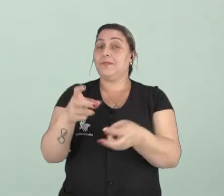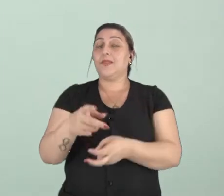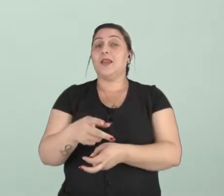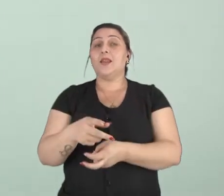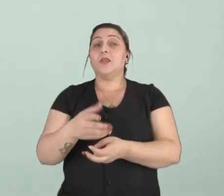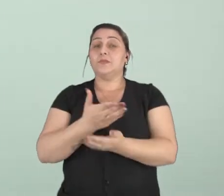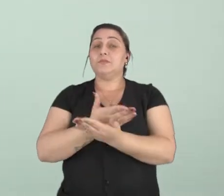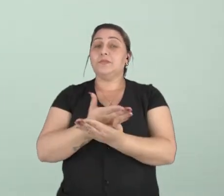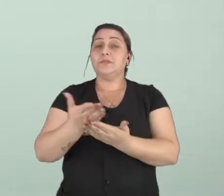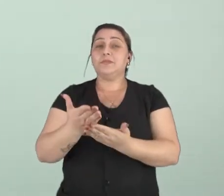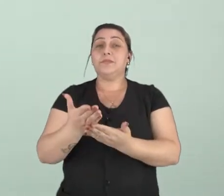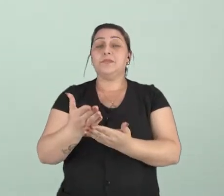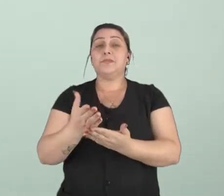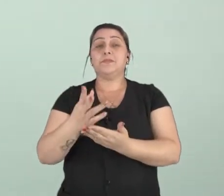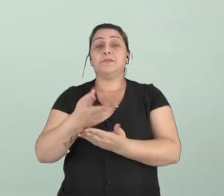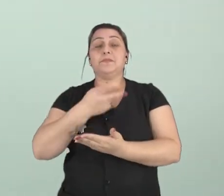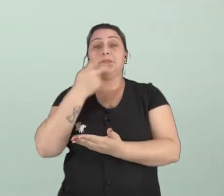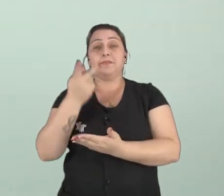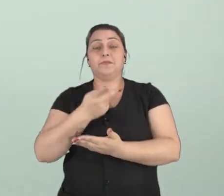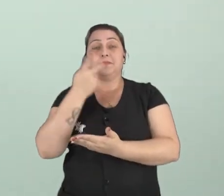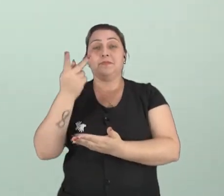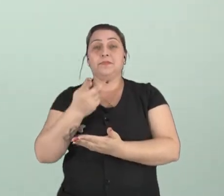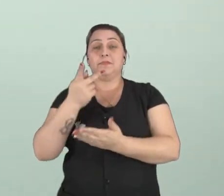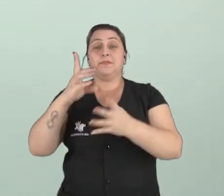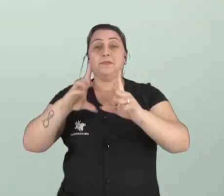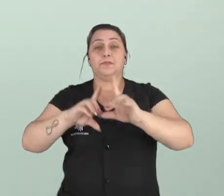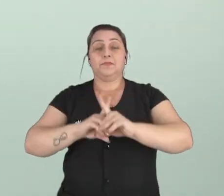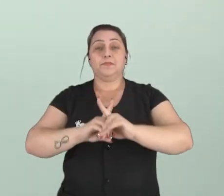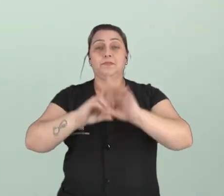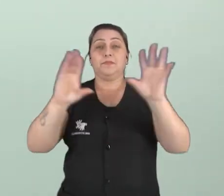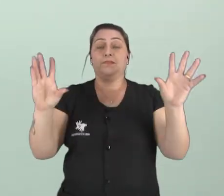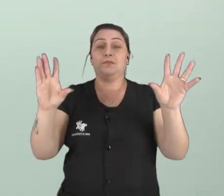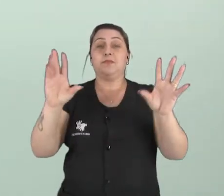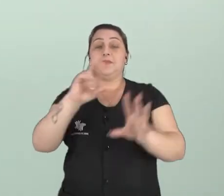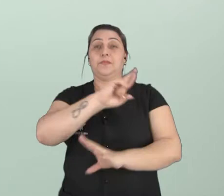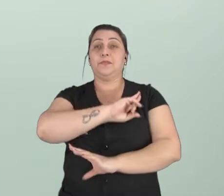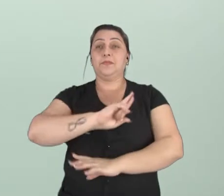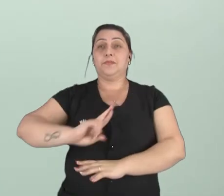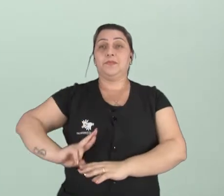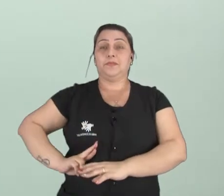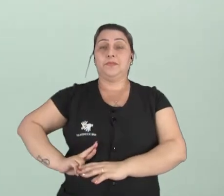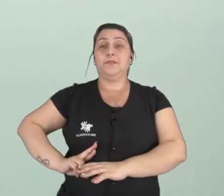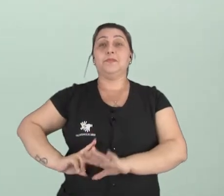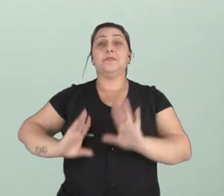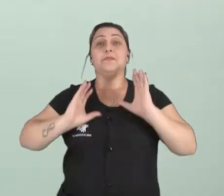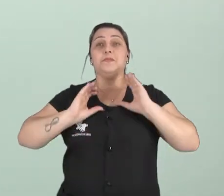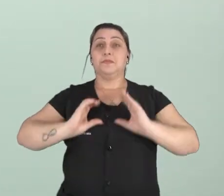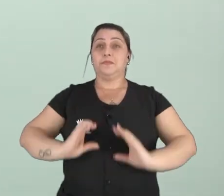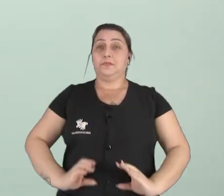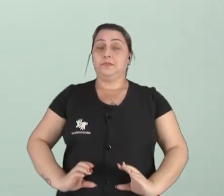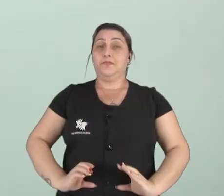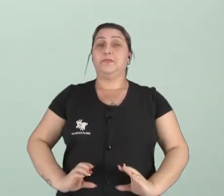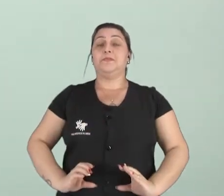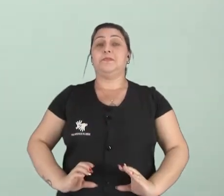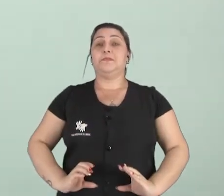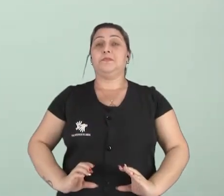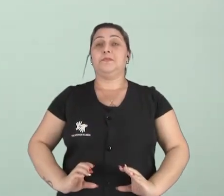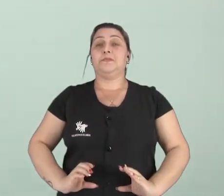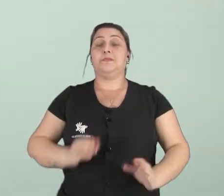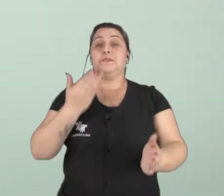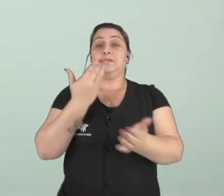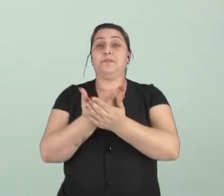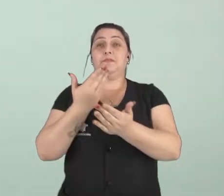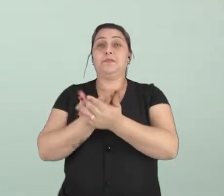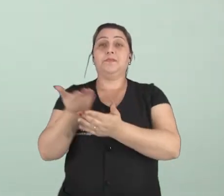Pessoal, desde que a gente começou, a gente vem falando sobre democracia, república, né, cidadania. Nossas